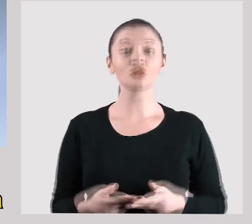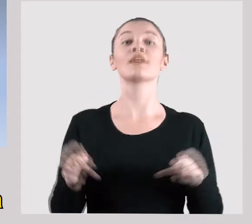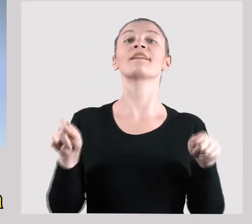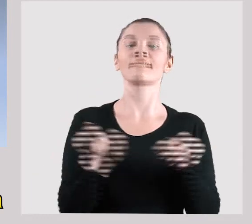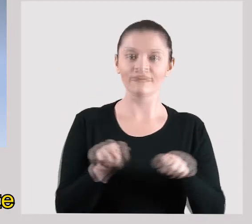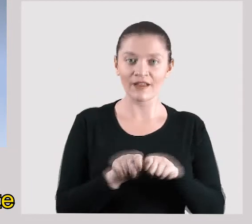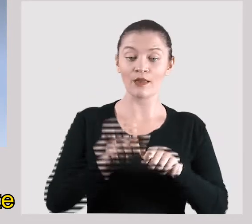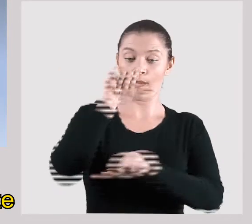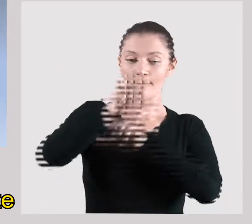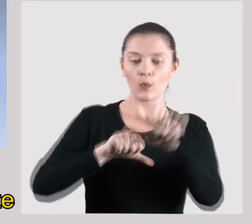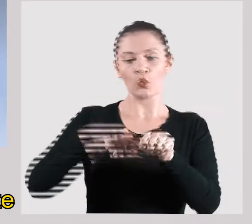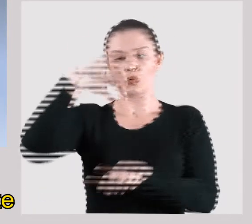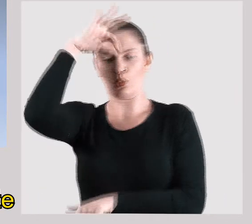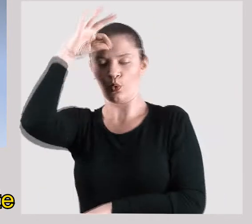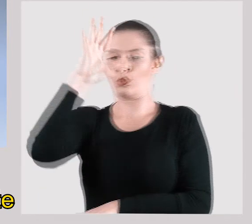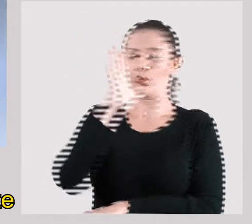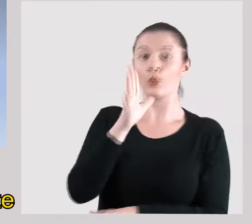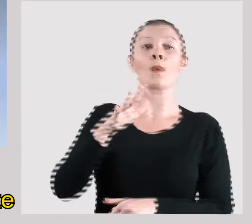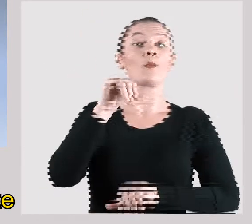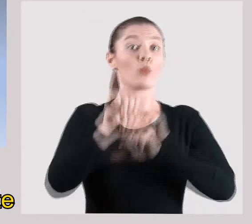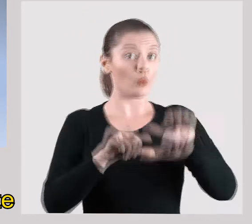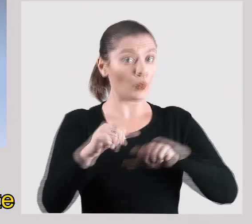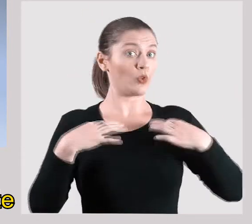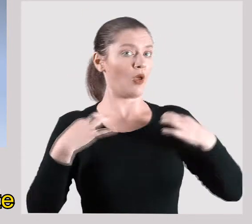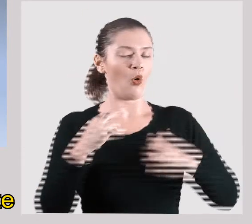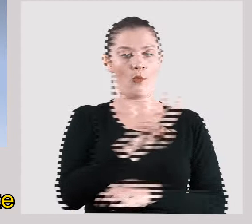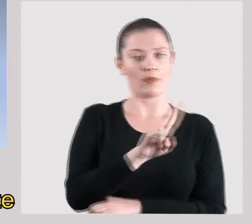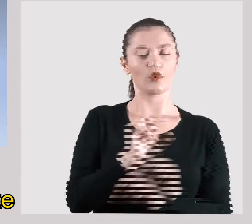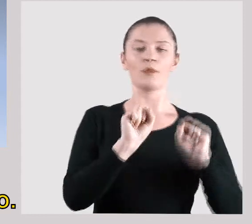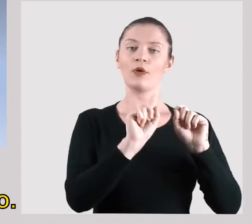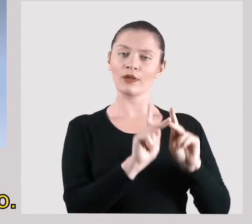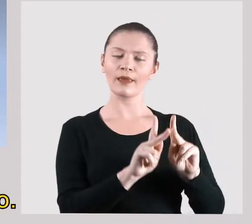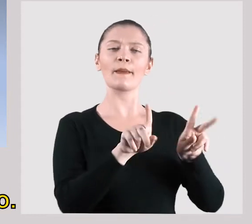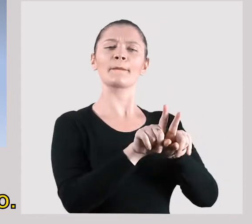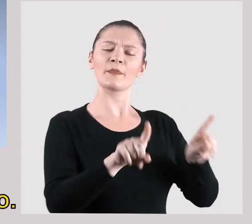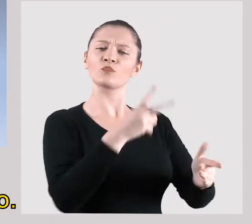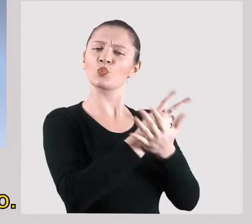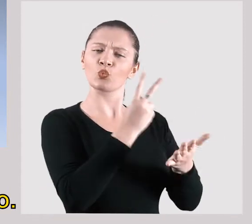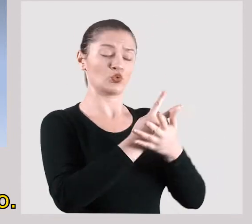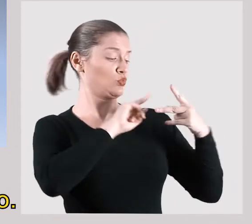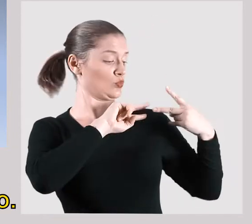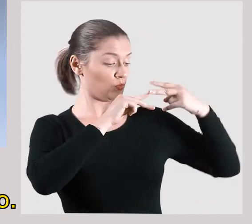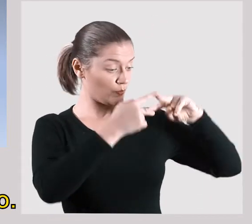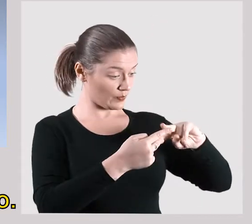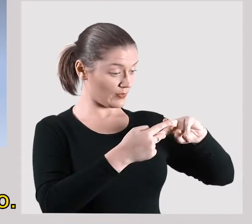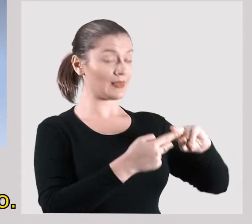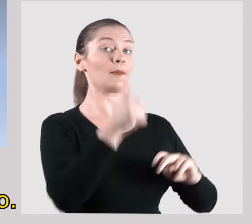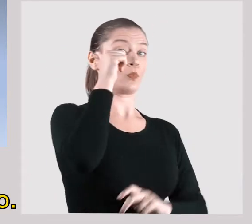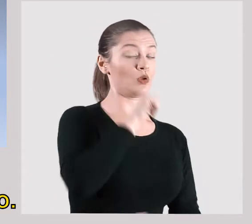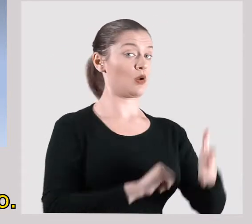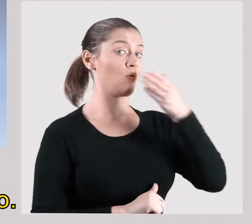a genitália e mude a roupa, o nome, ela continua cromossomicamente sendo do sexo masculino ou feminino. Isso